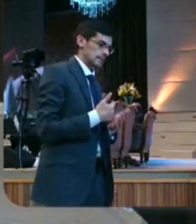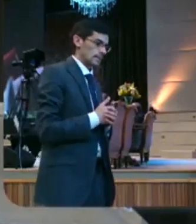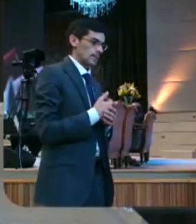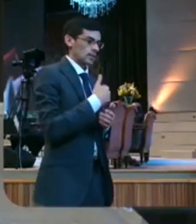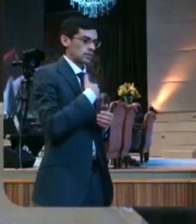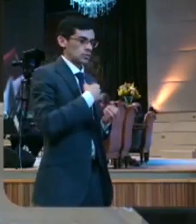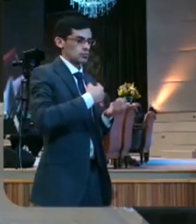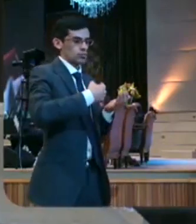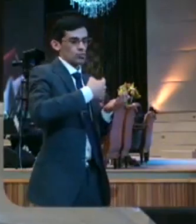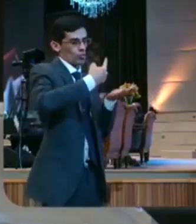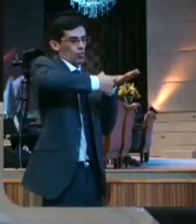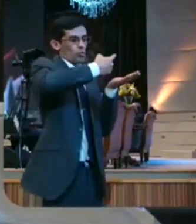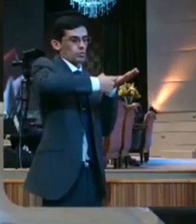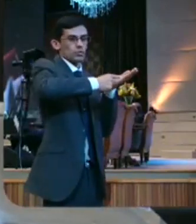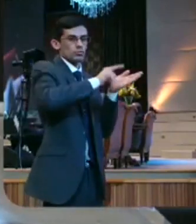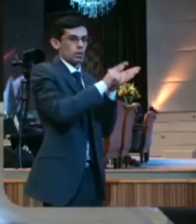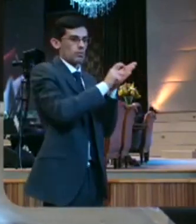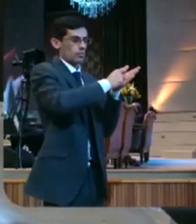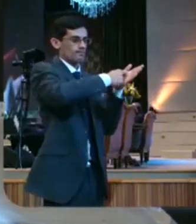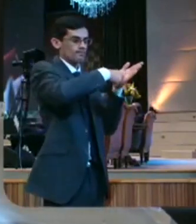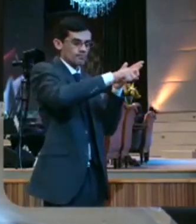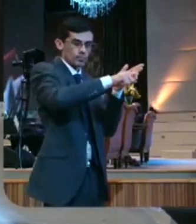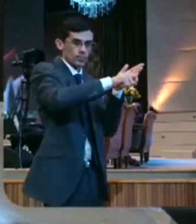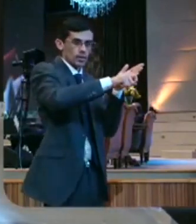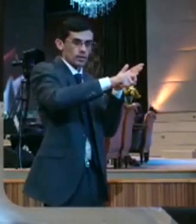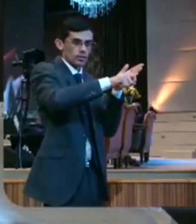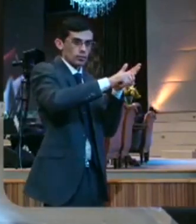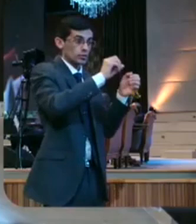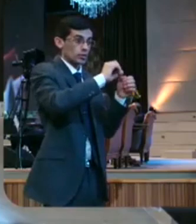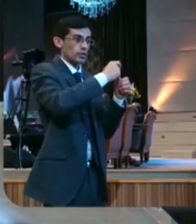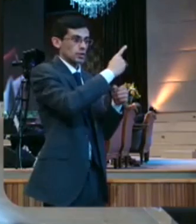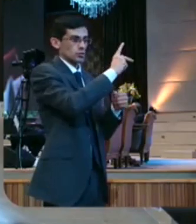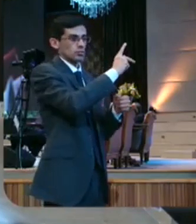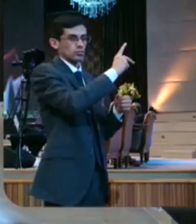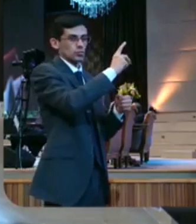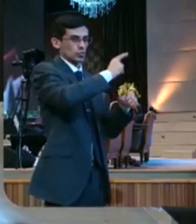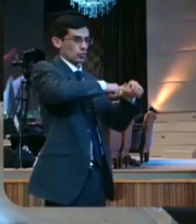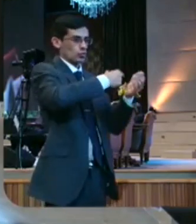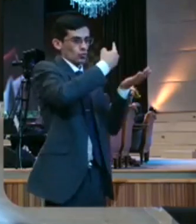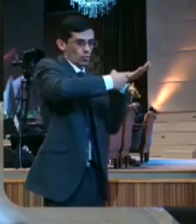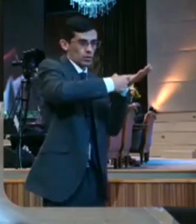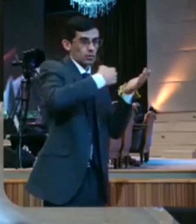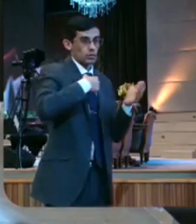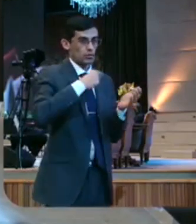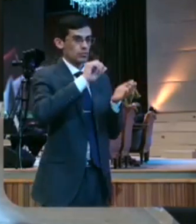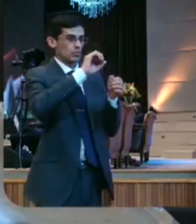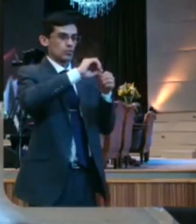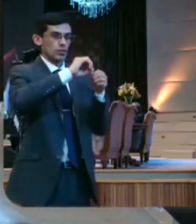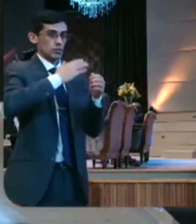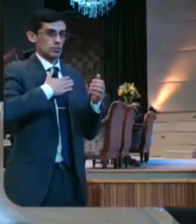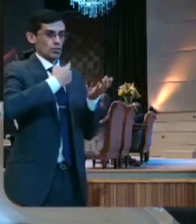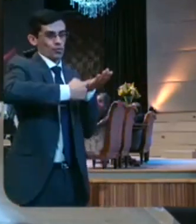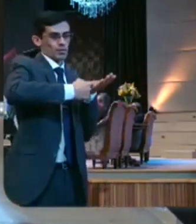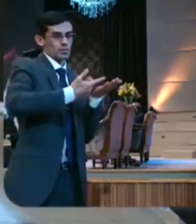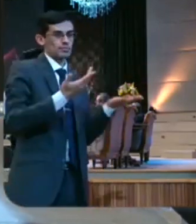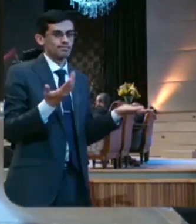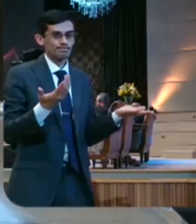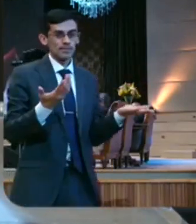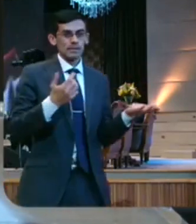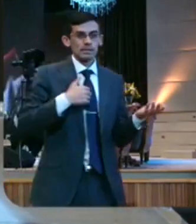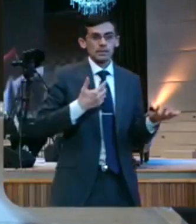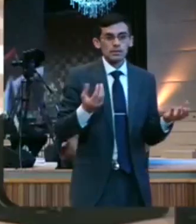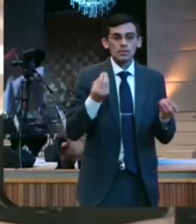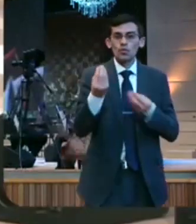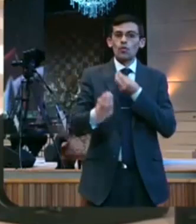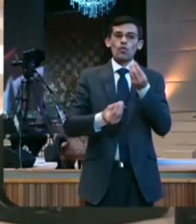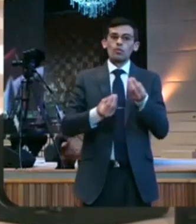eu tenho um contrato com o senhor cumpre a sua parte, que eu cumpro a minha. E falei: Senhor, e agora? Como é que nós